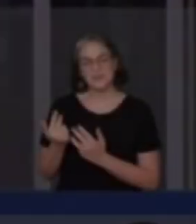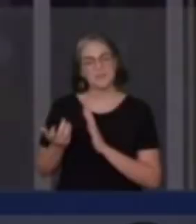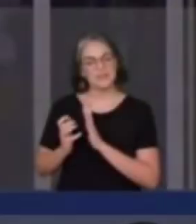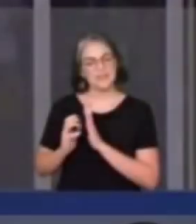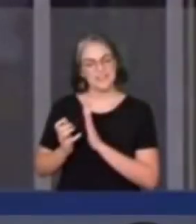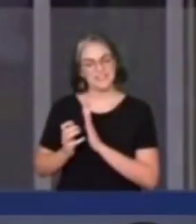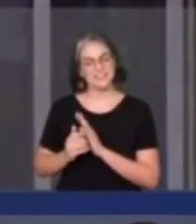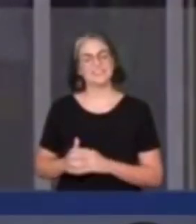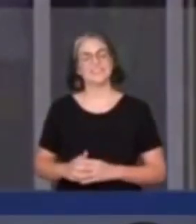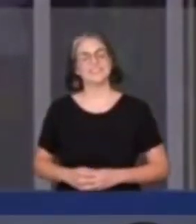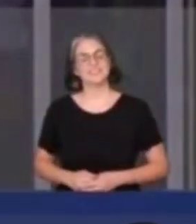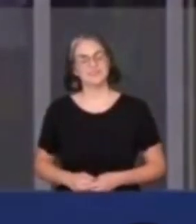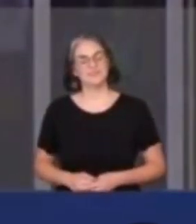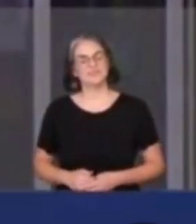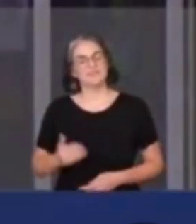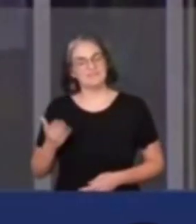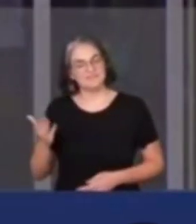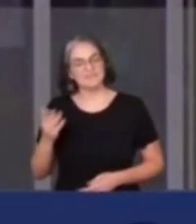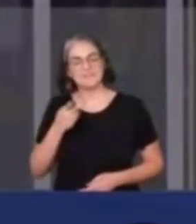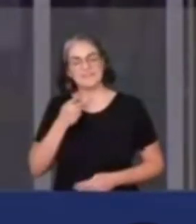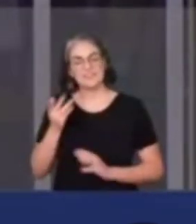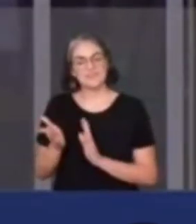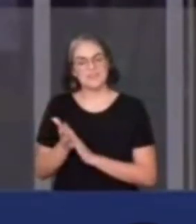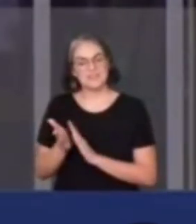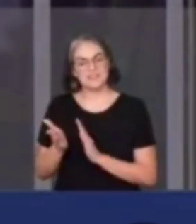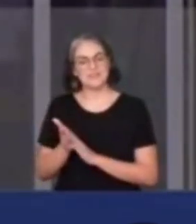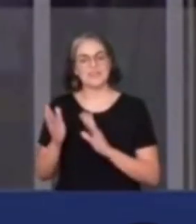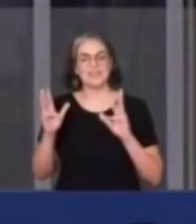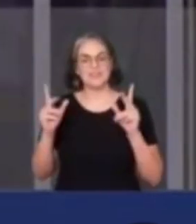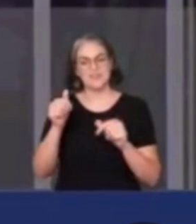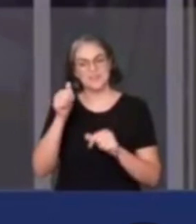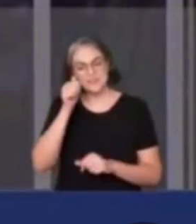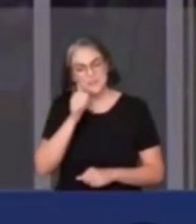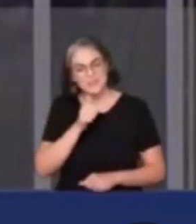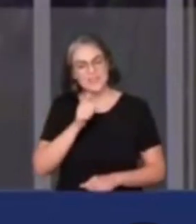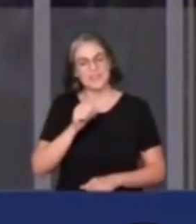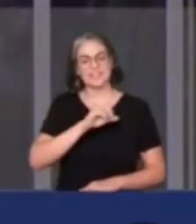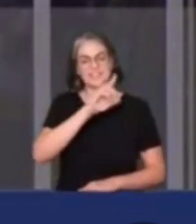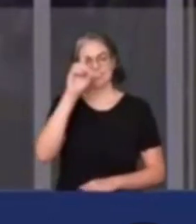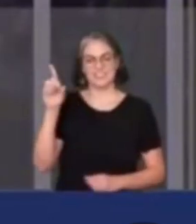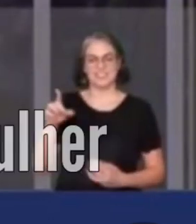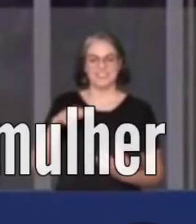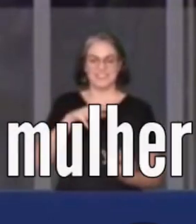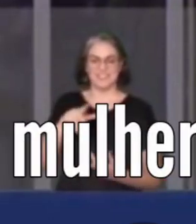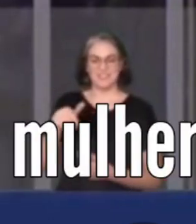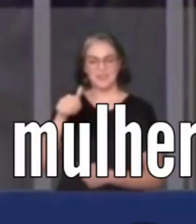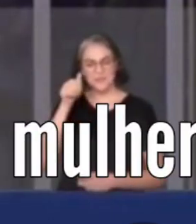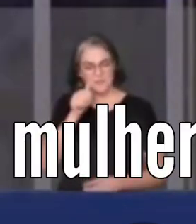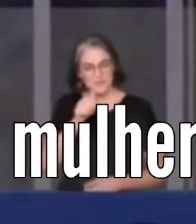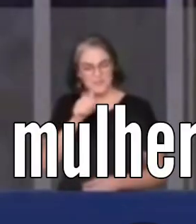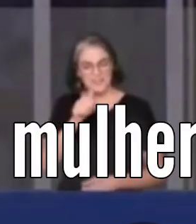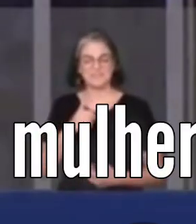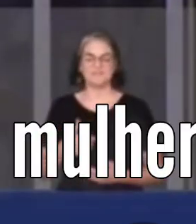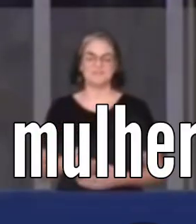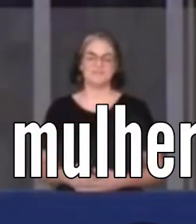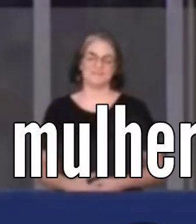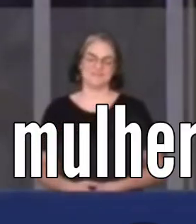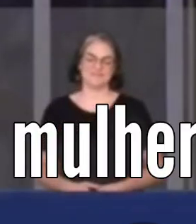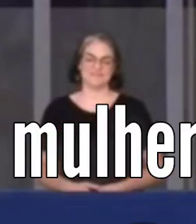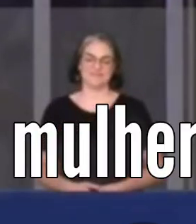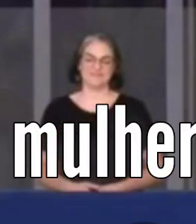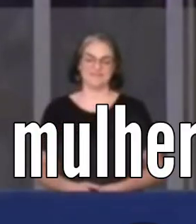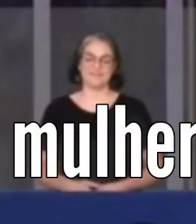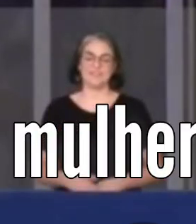quero aqui parabenizar todas as mulheres pelo Dia Internacional da Mulher aproveitando a